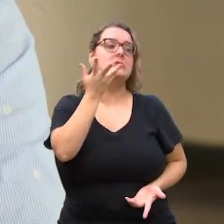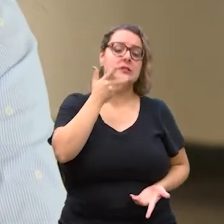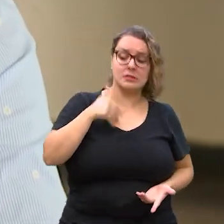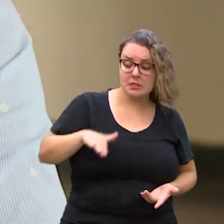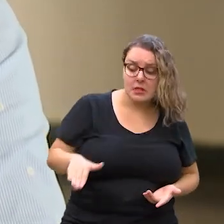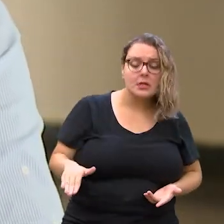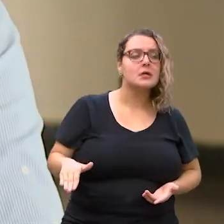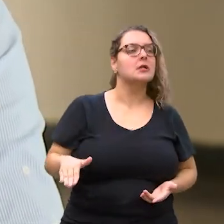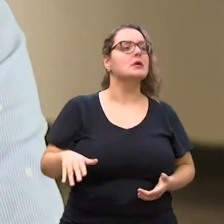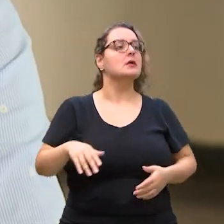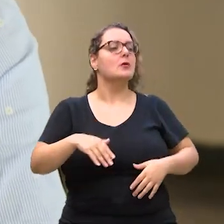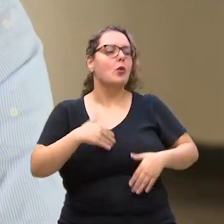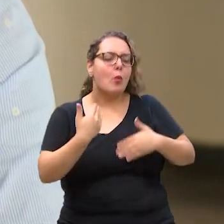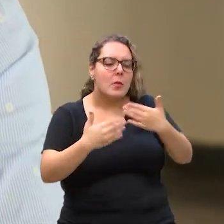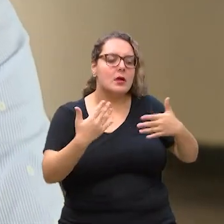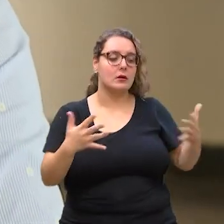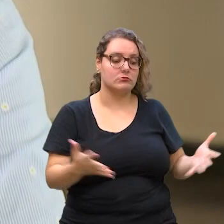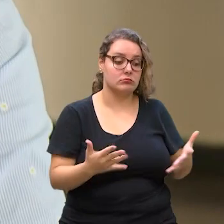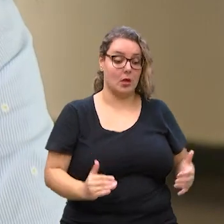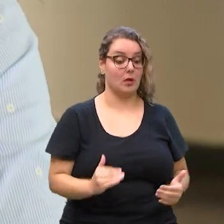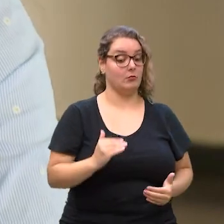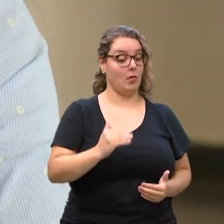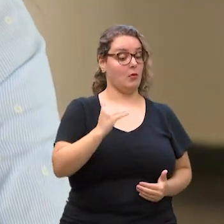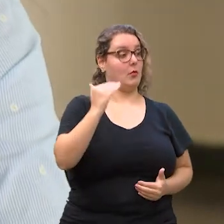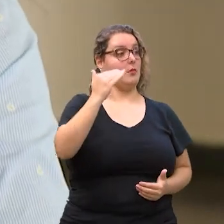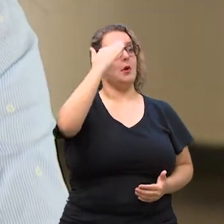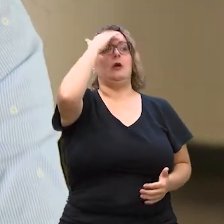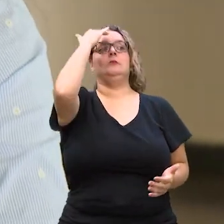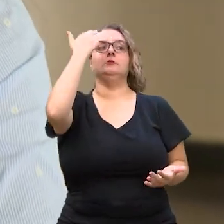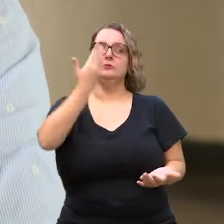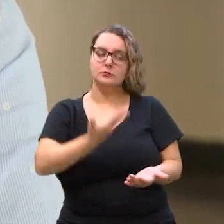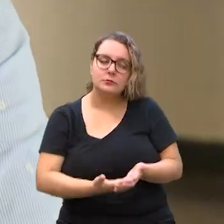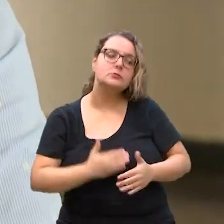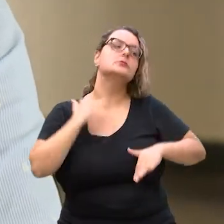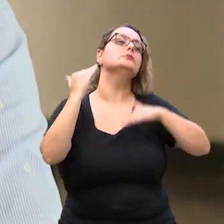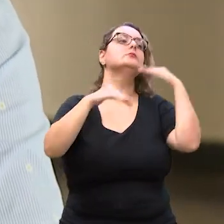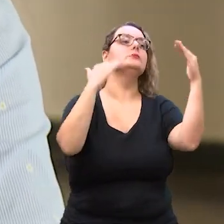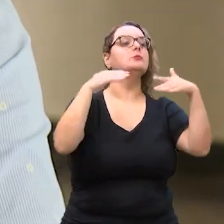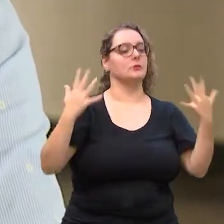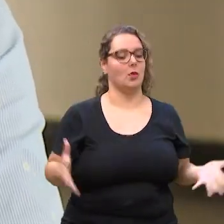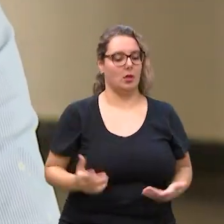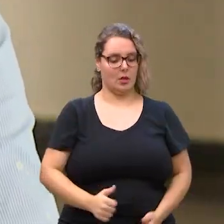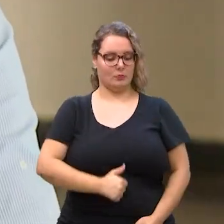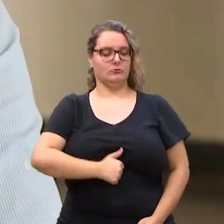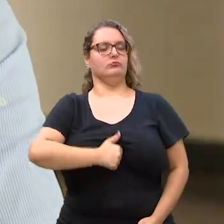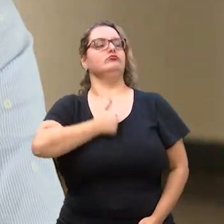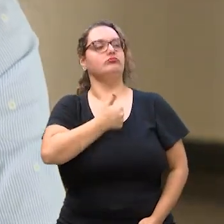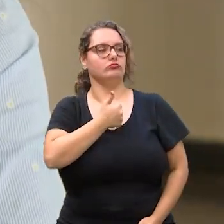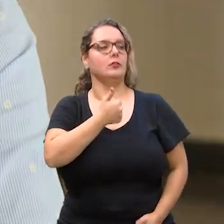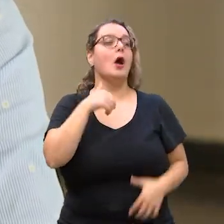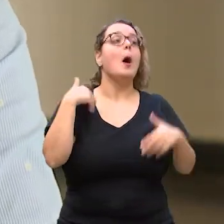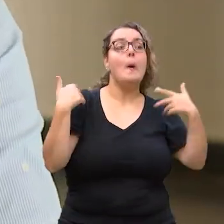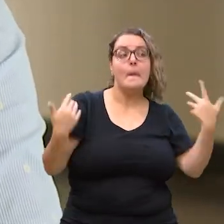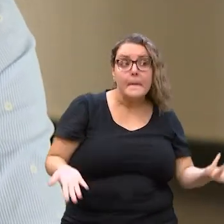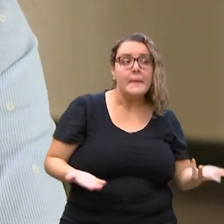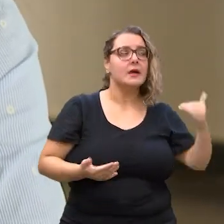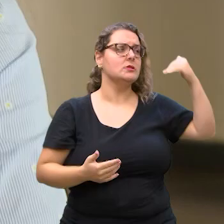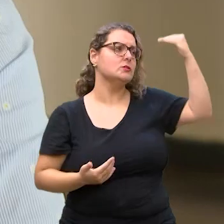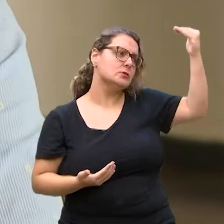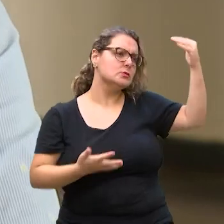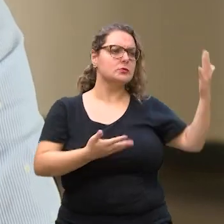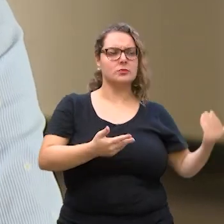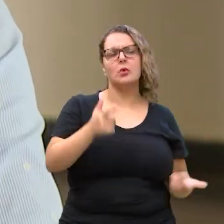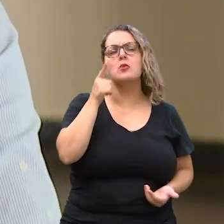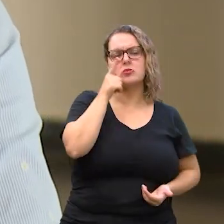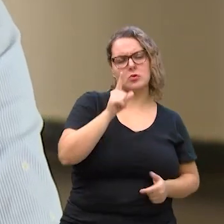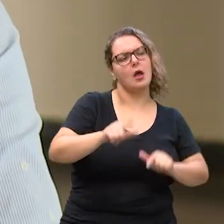questões futuras e para elas crescer com um pouco mais de confiança, de desenvolver já a autoestima. Mas com adultos e jovens também a